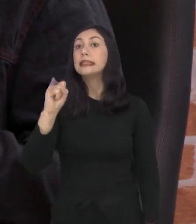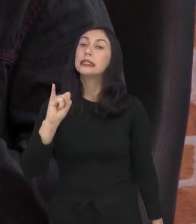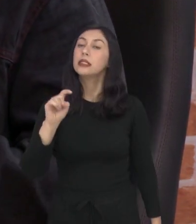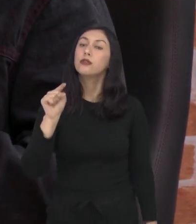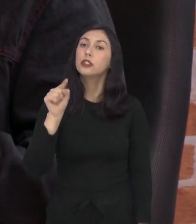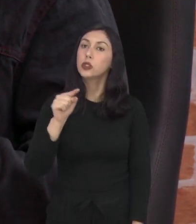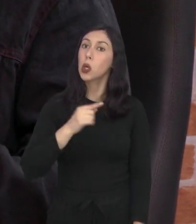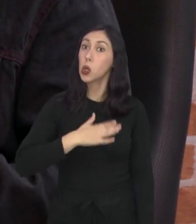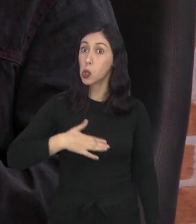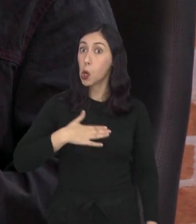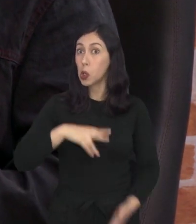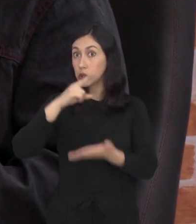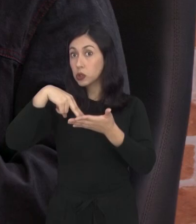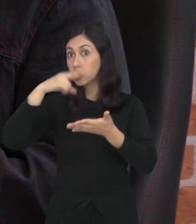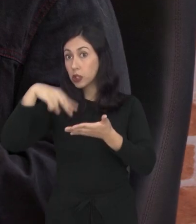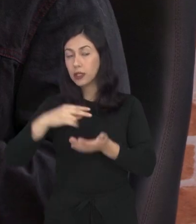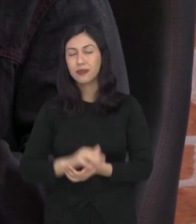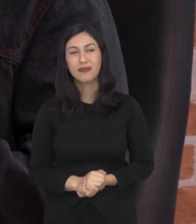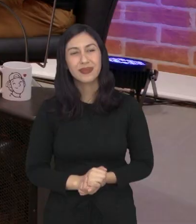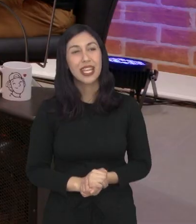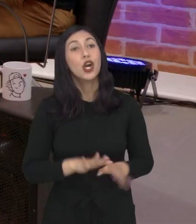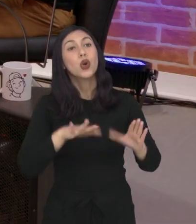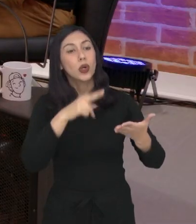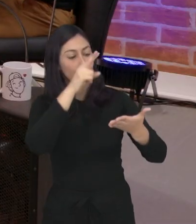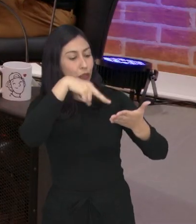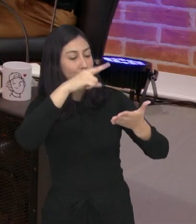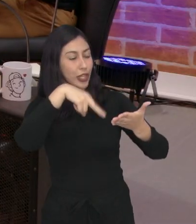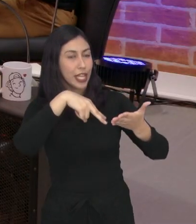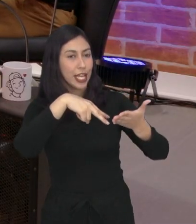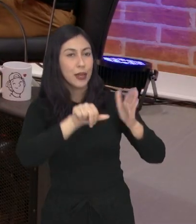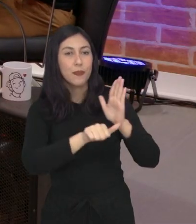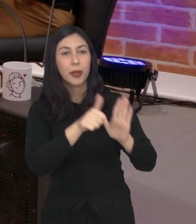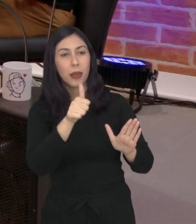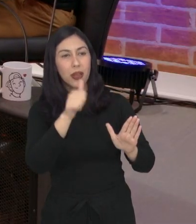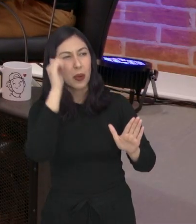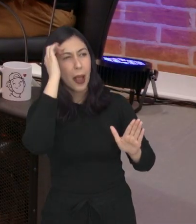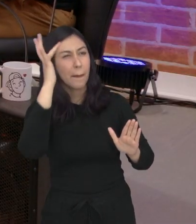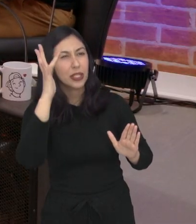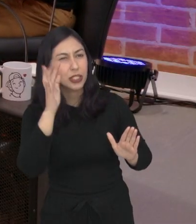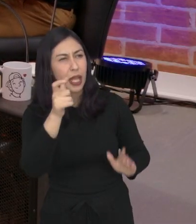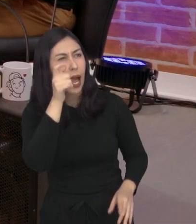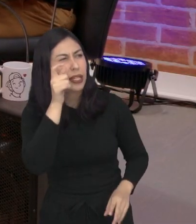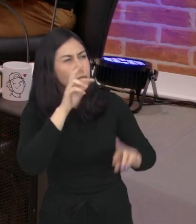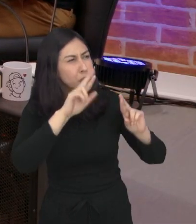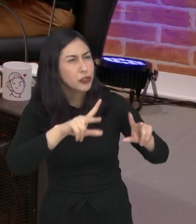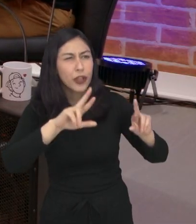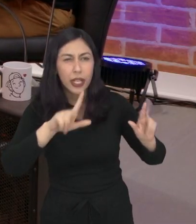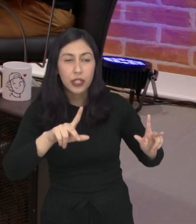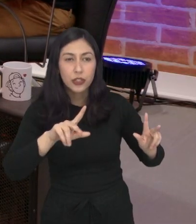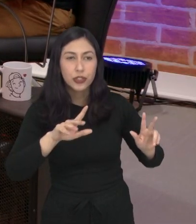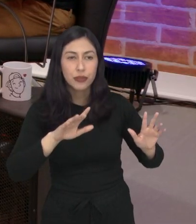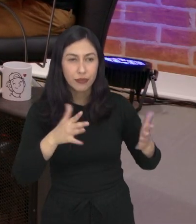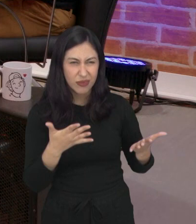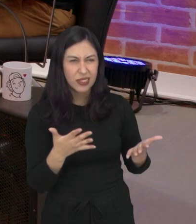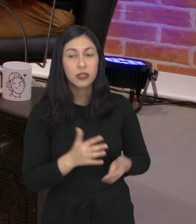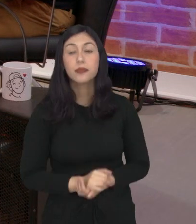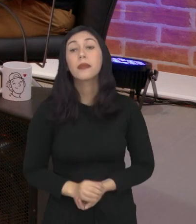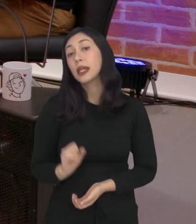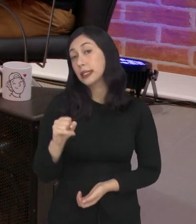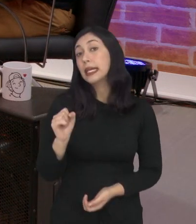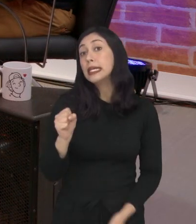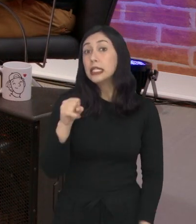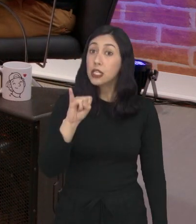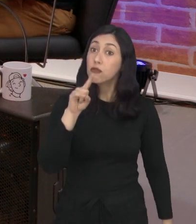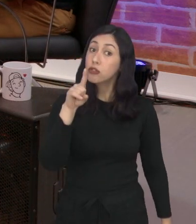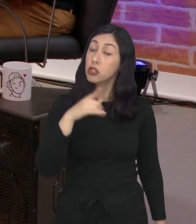pessoa que gosta de ler... então você já meio que foi com o personagem, com a cara, criado, com o jeito, com a cara, você já vai pra isso. Então acho que se você é uma pessoa que gosta de